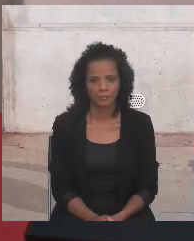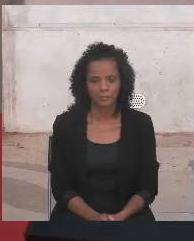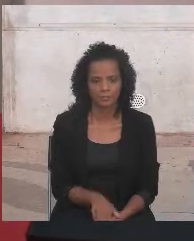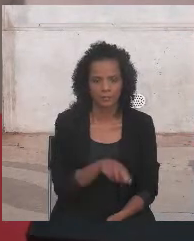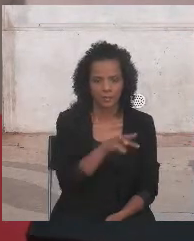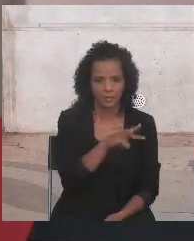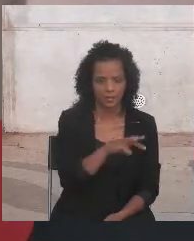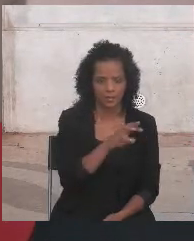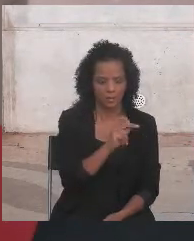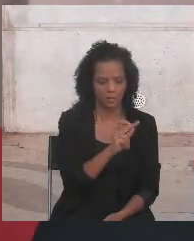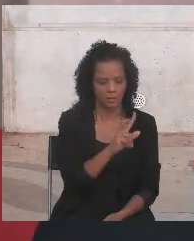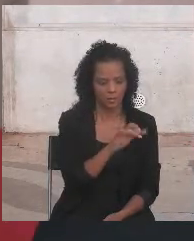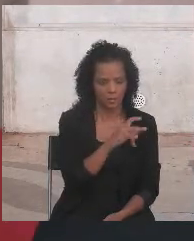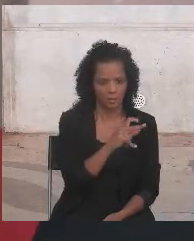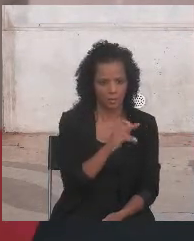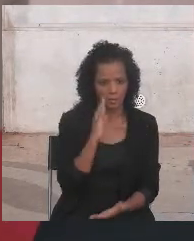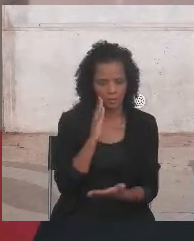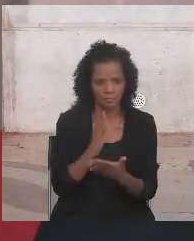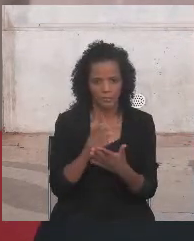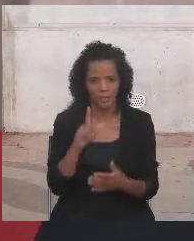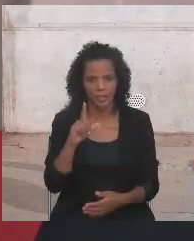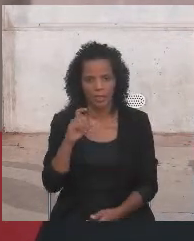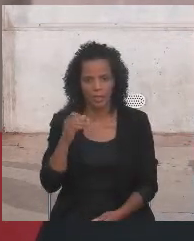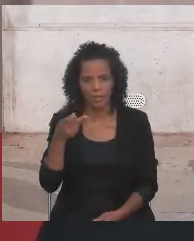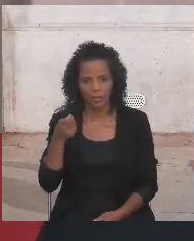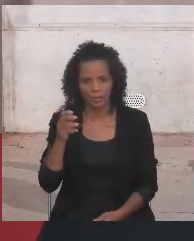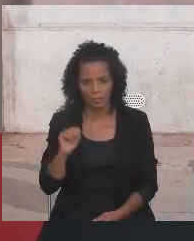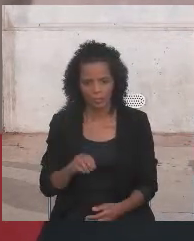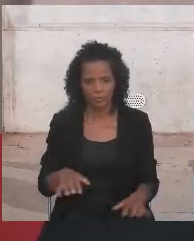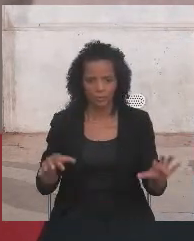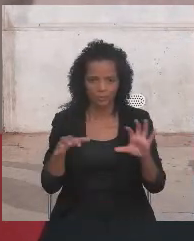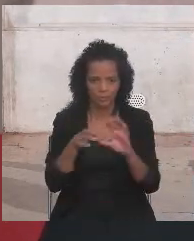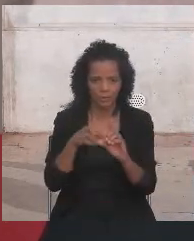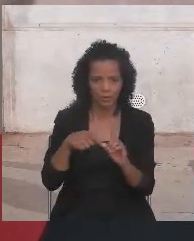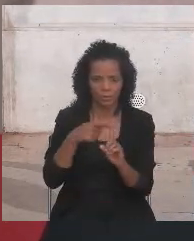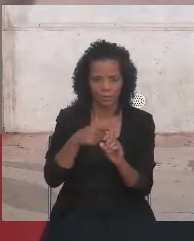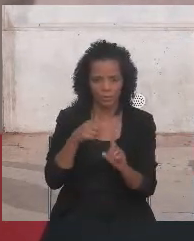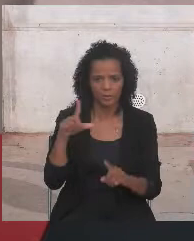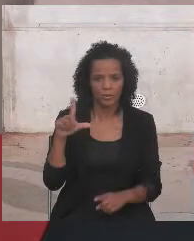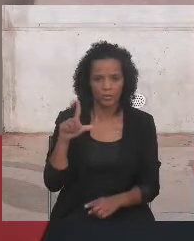Maria Irene dos Santos Lopes, Coligação Mais Lisboa.